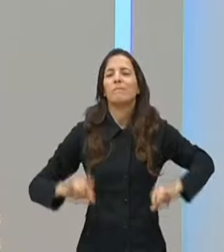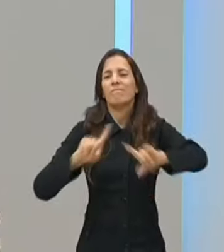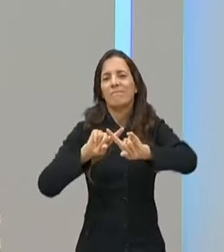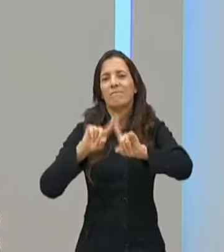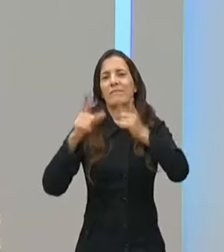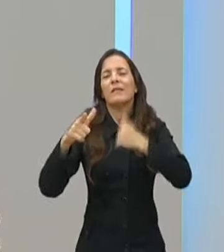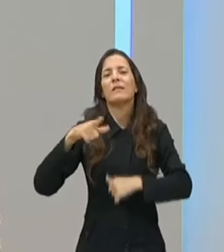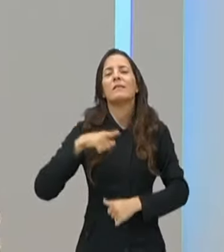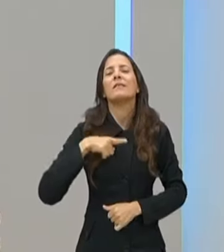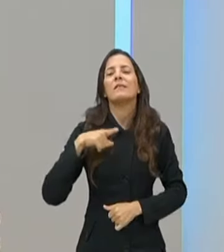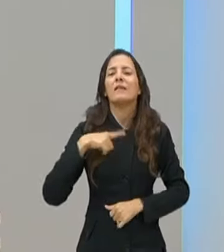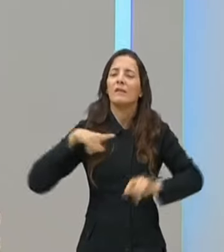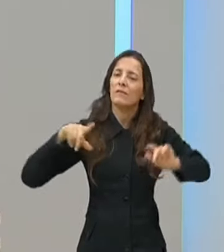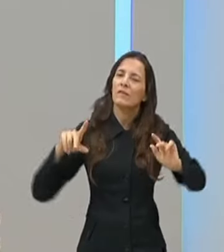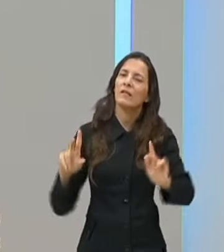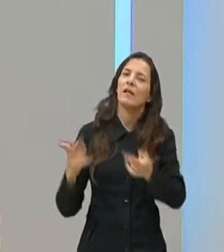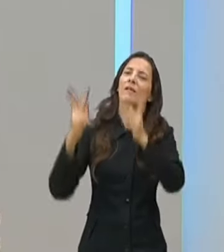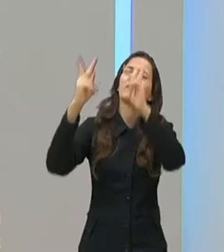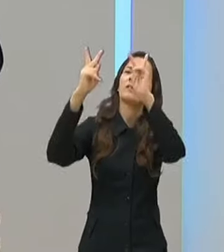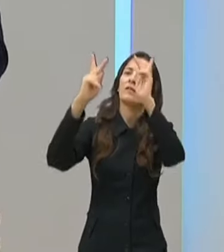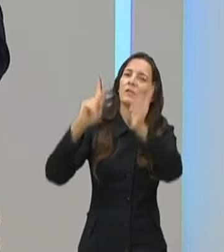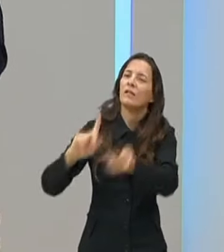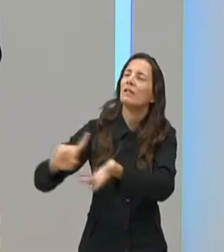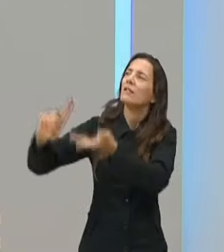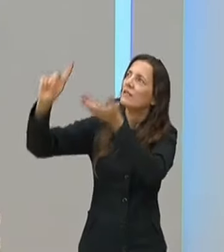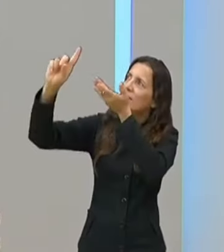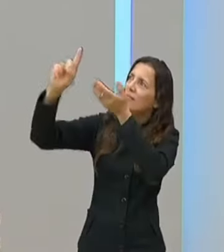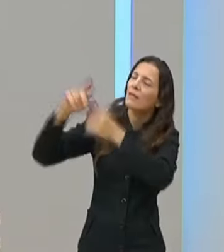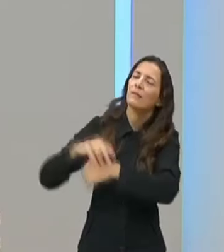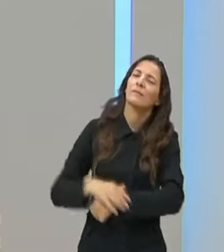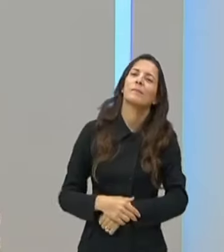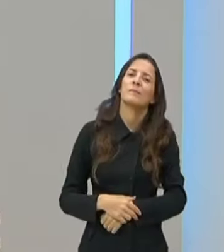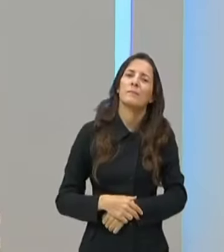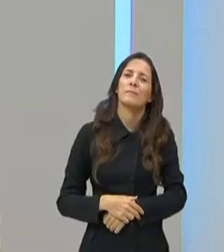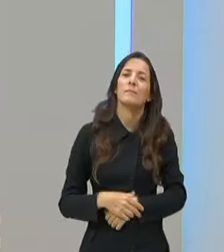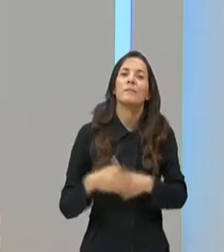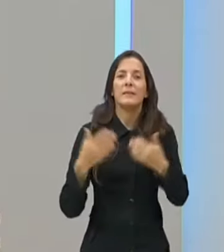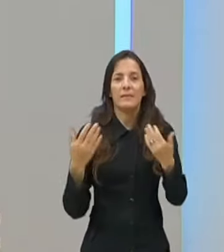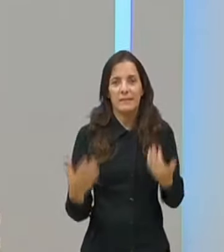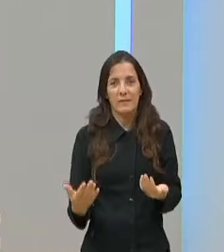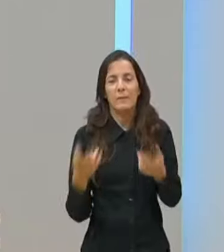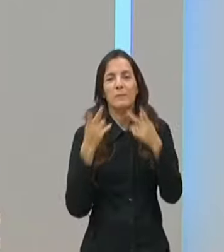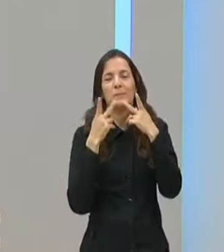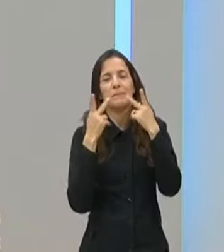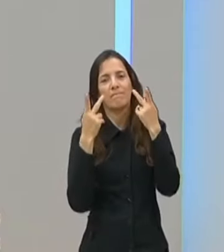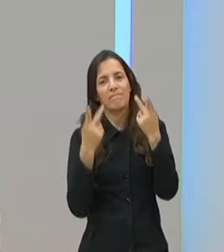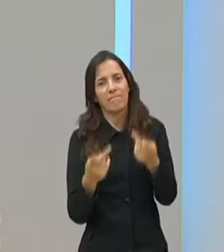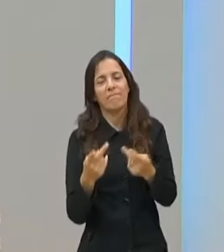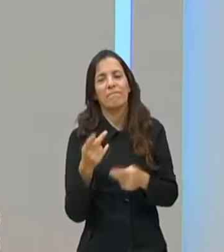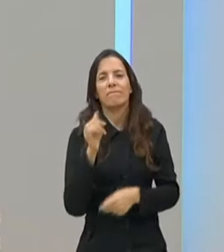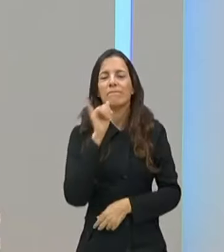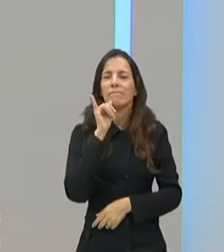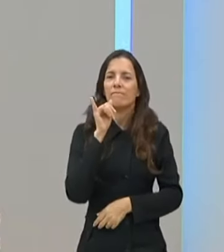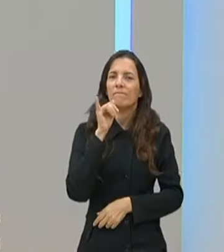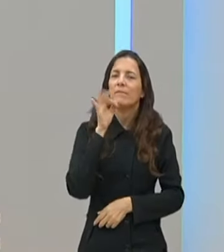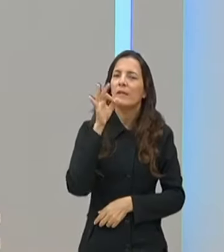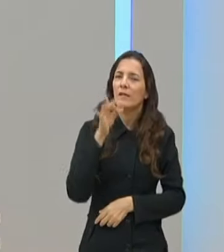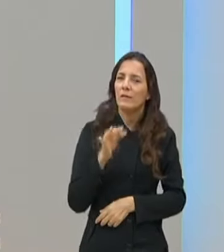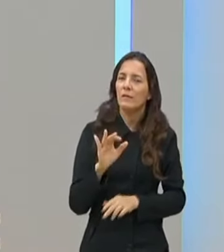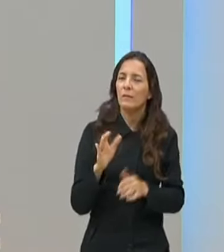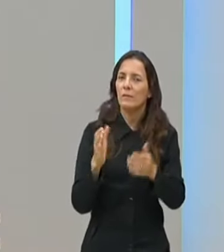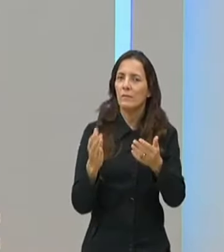a recompensa da parte de Deus. Porém, o nosso maior exemplo de sofrimento